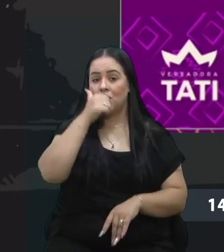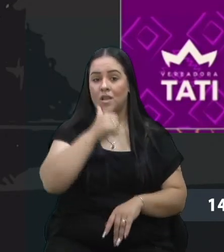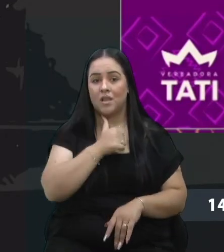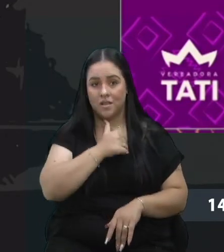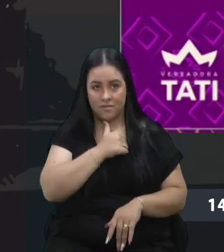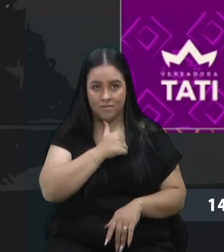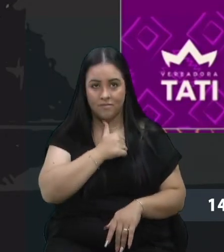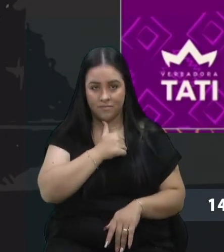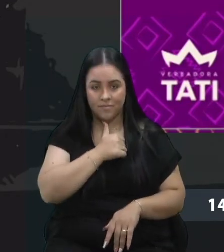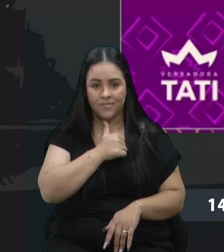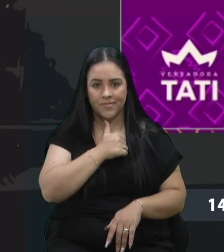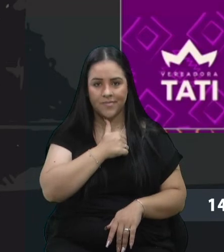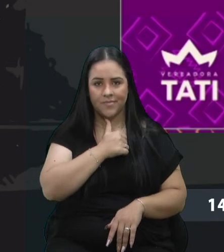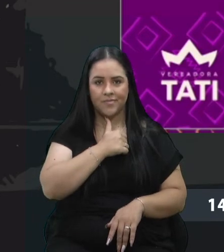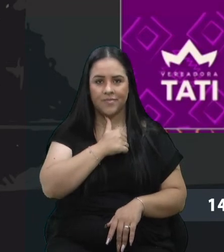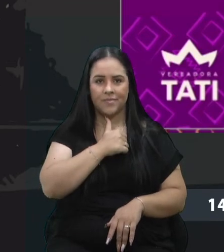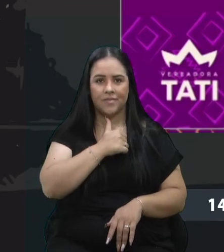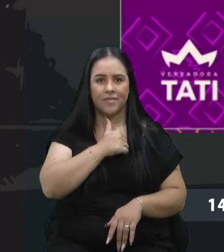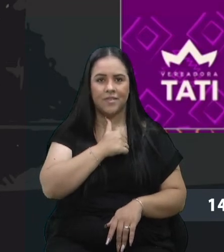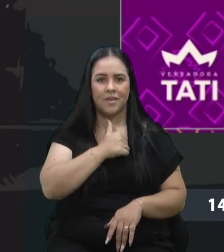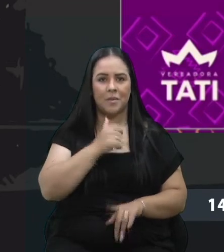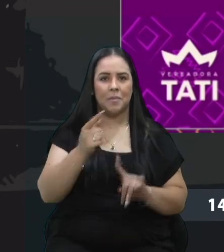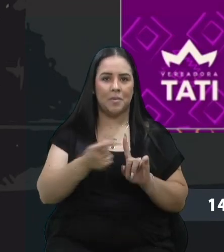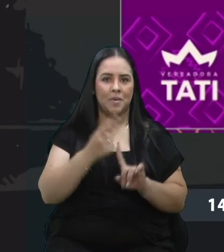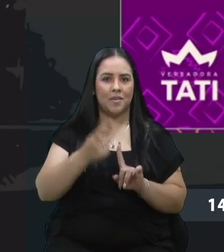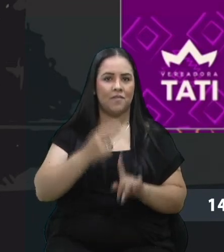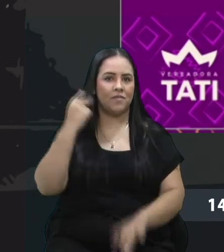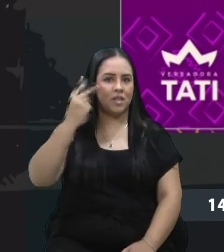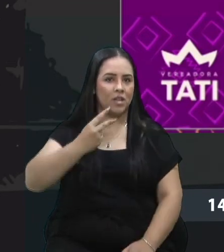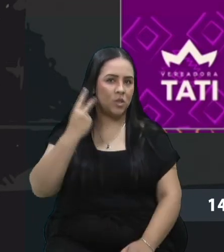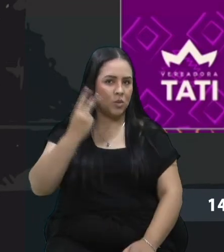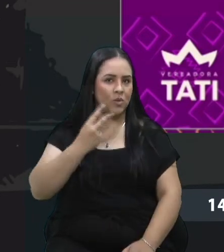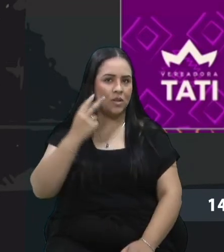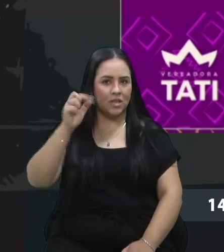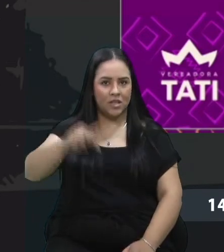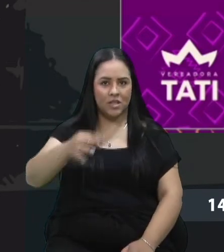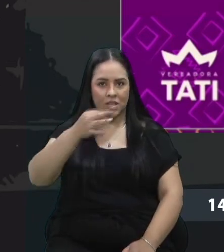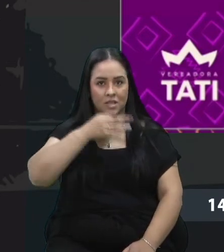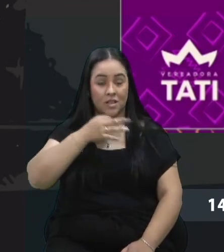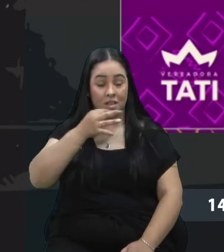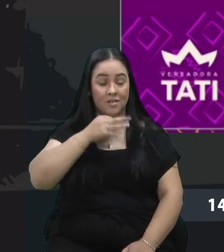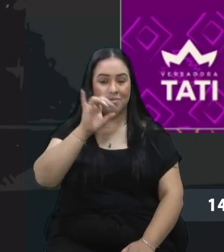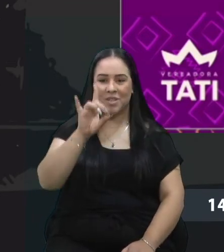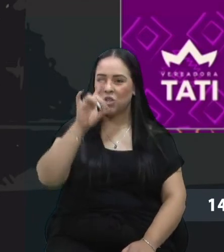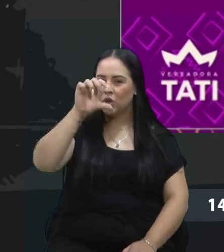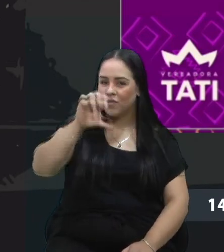Troian Benvenuti aqui, primeira vereadora de Caxias do Sul, que foi eleita em